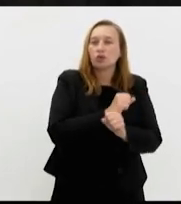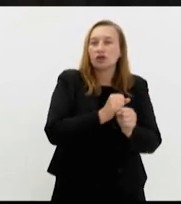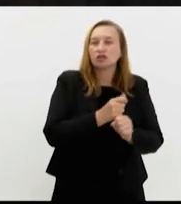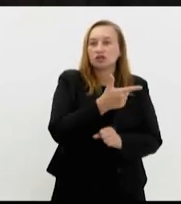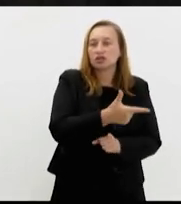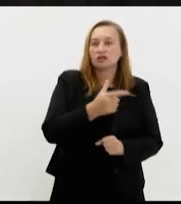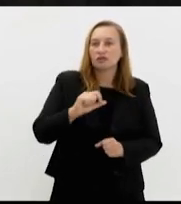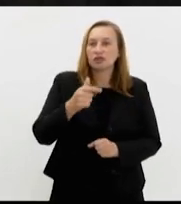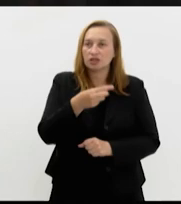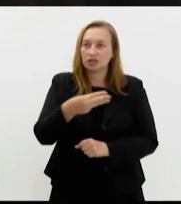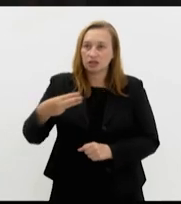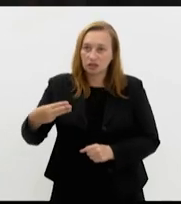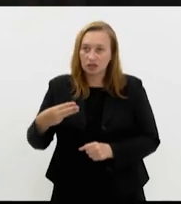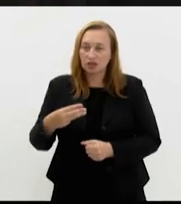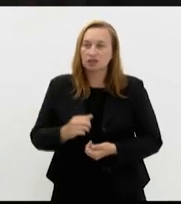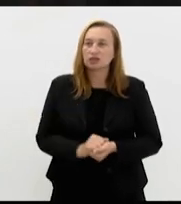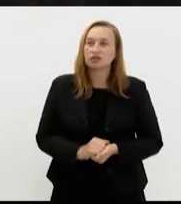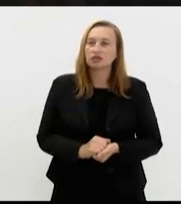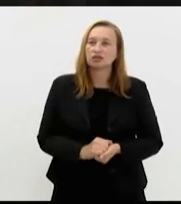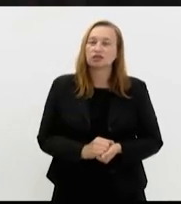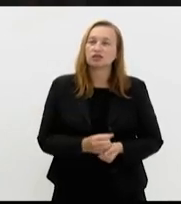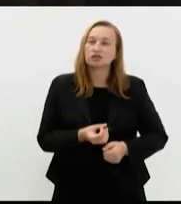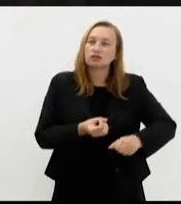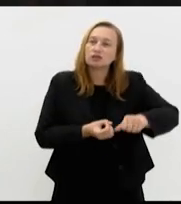Chama-se disponibilidade de caixa, esse